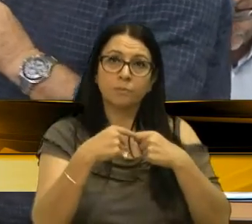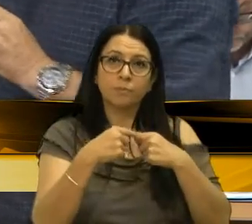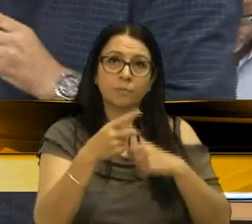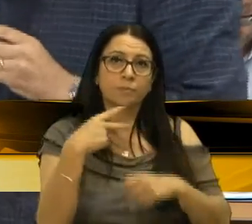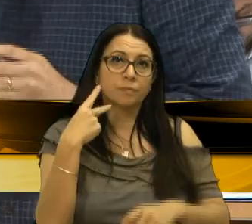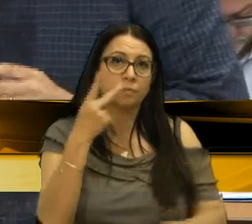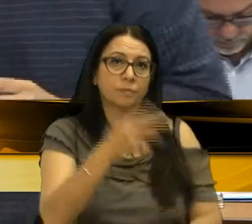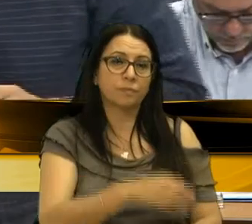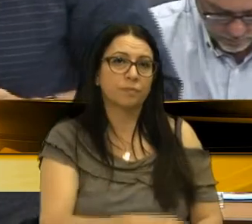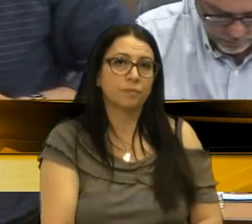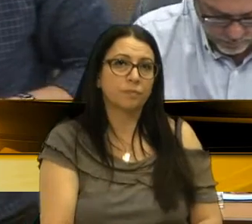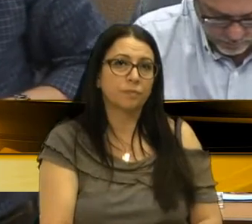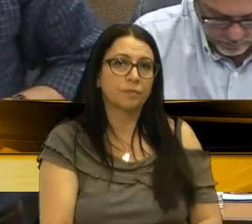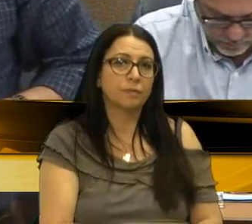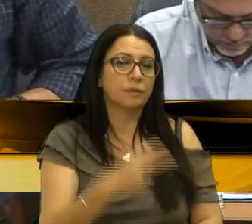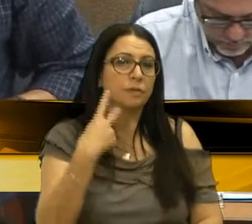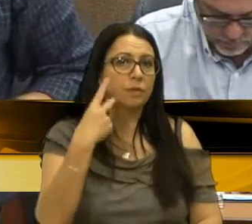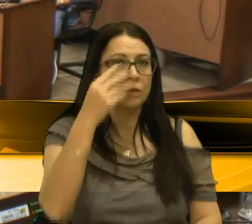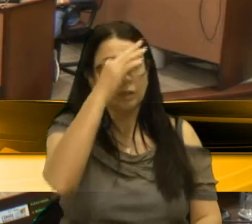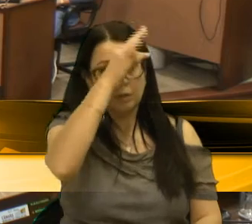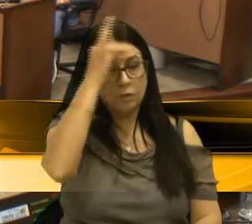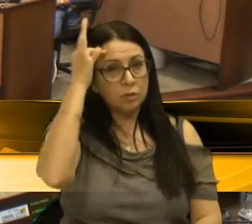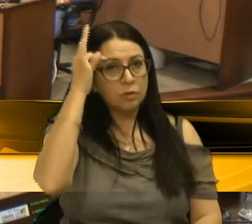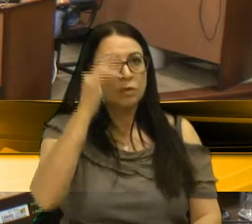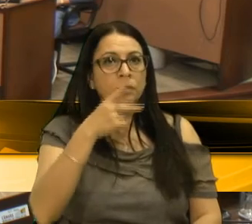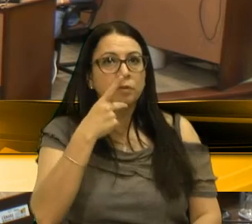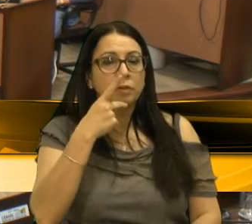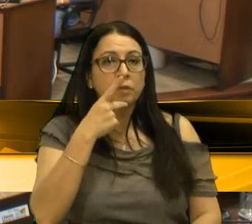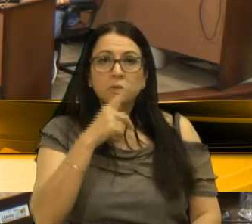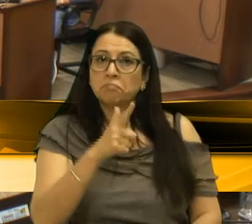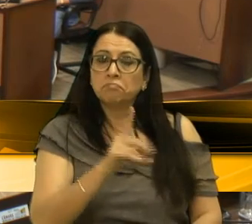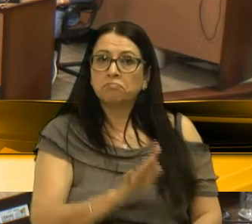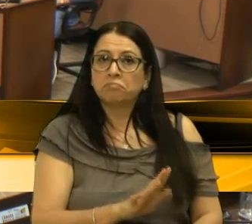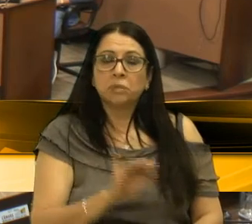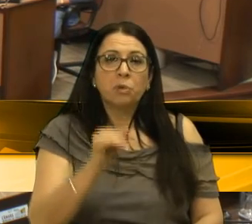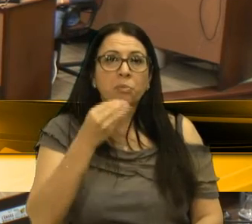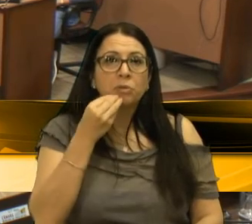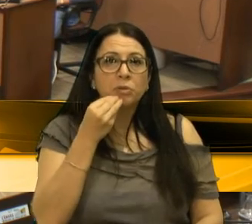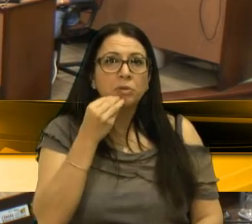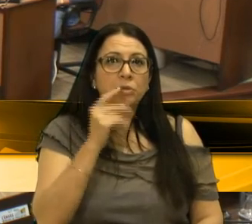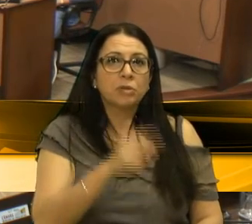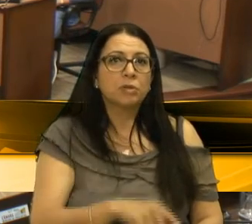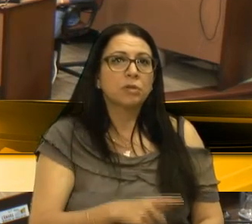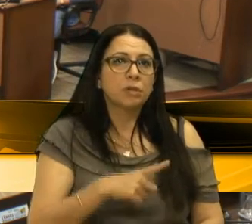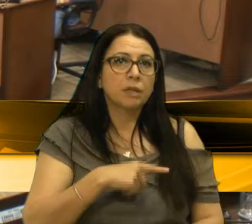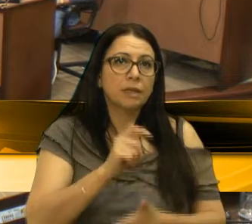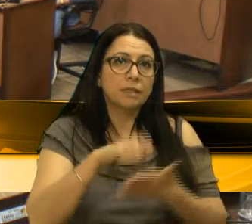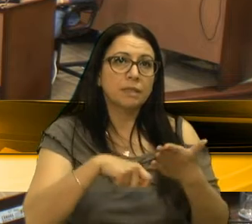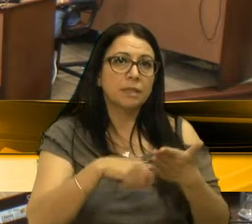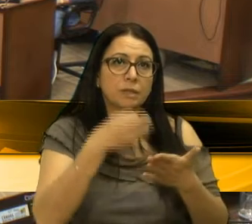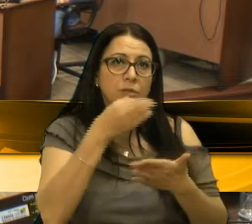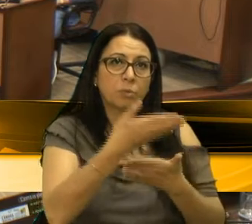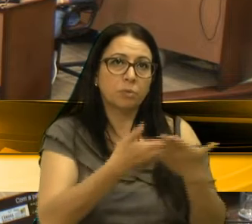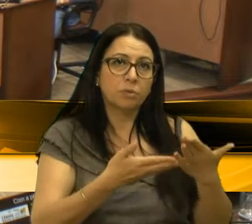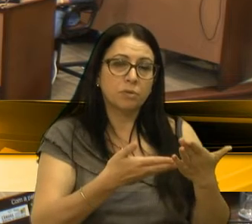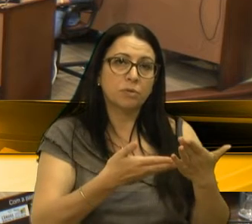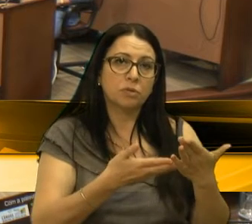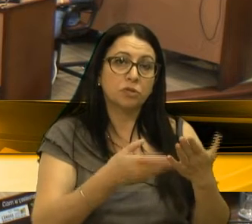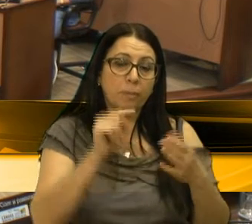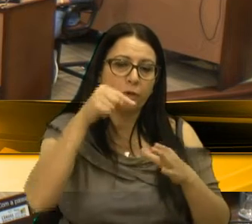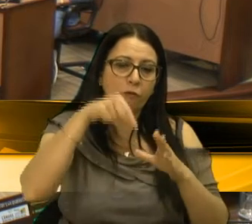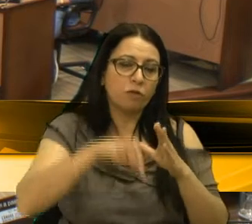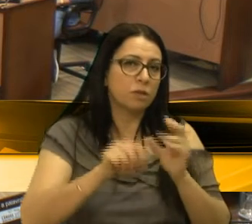parte, vereador. Vereador Gustavo, eu confesso que eu não tive oportunidade, embora tenha assinado o parecer, de me